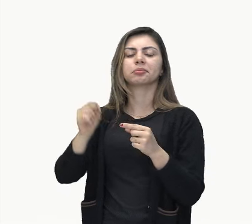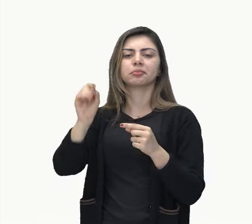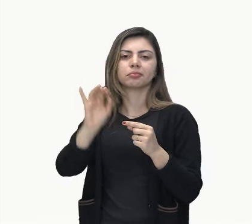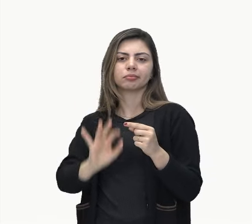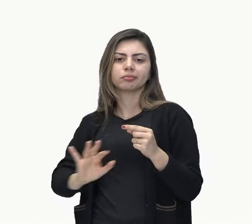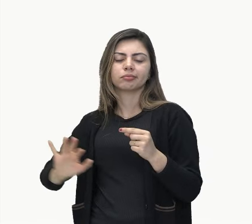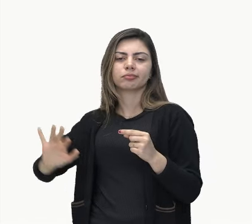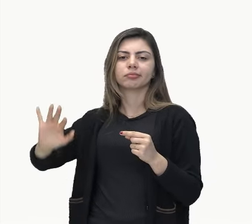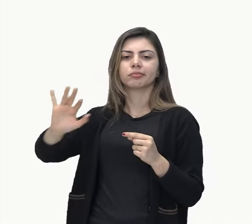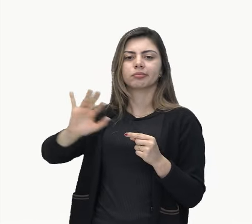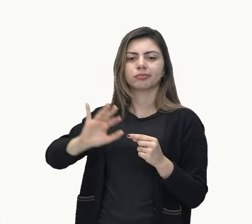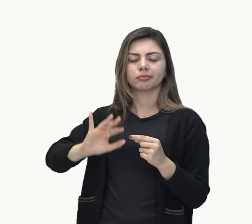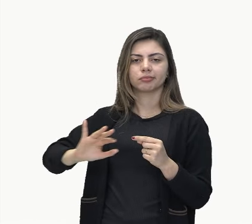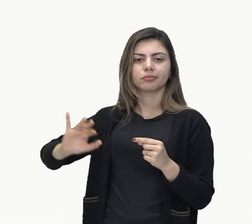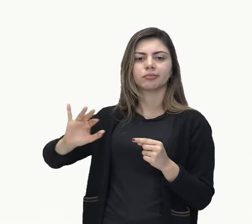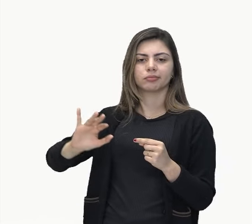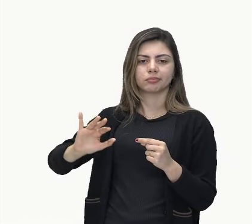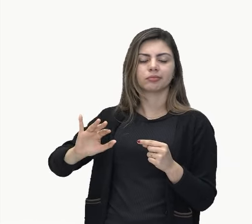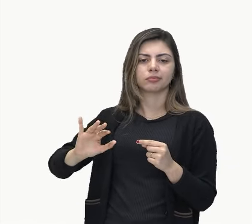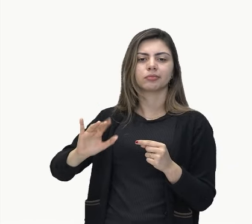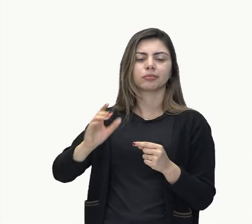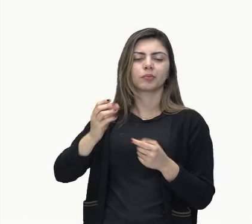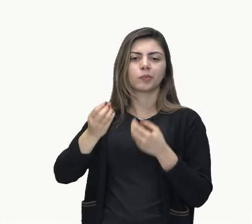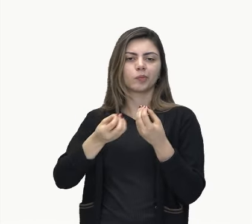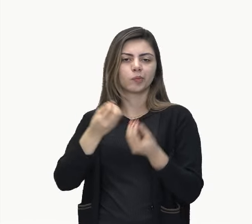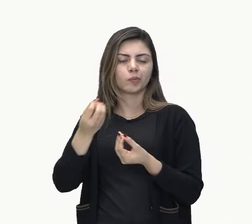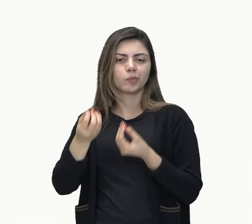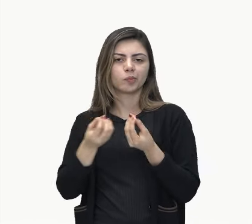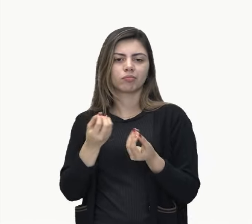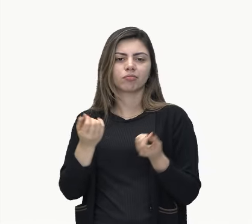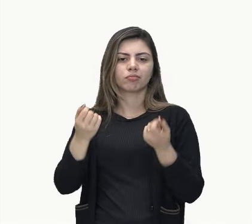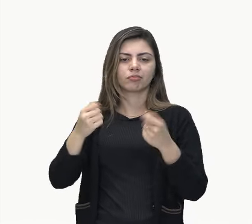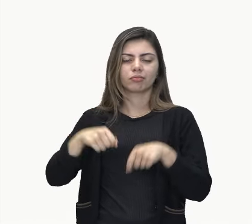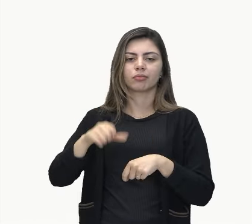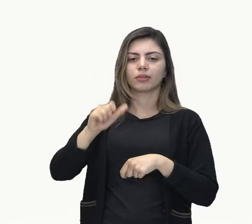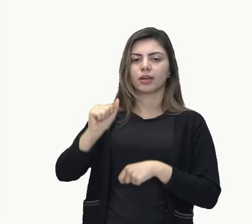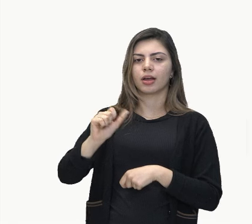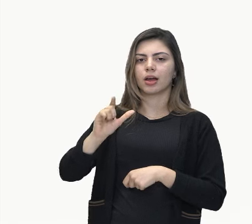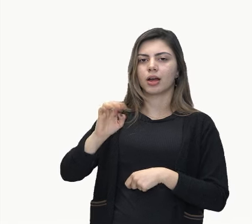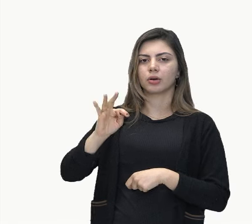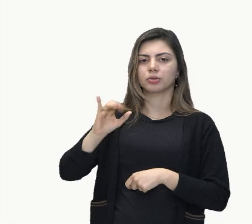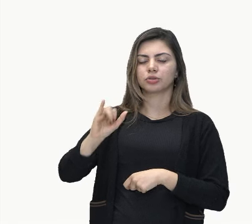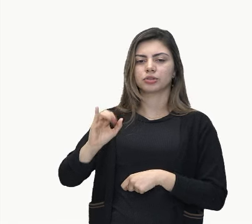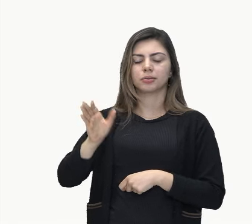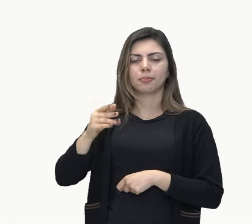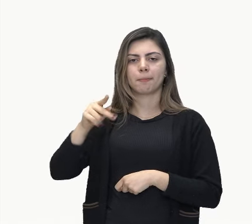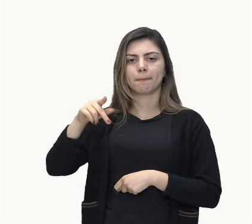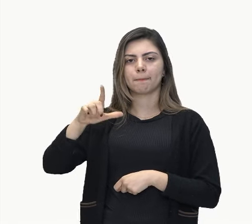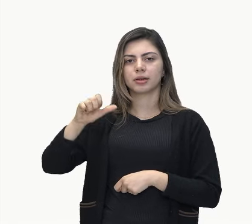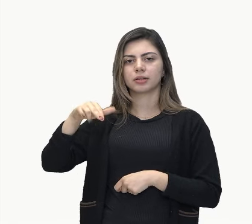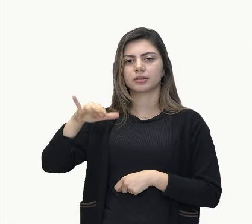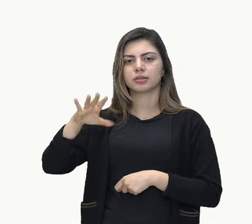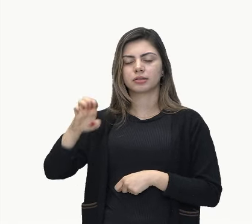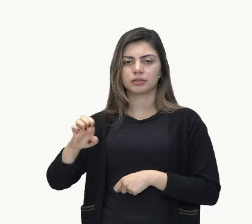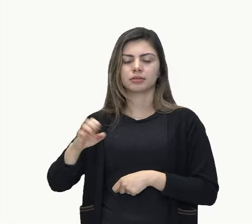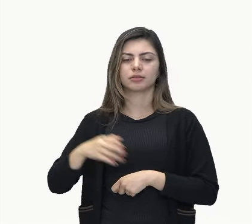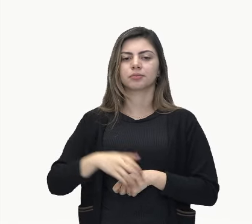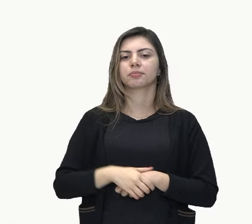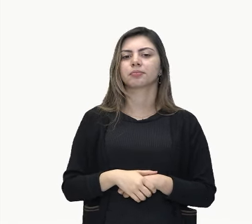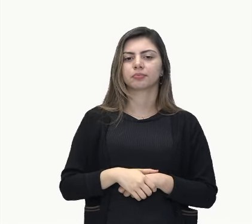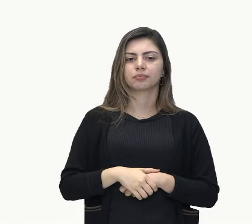de altiplanície, tá? Surgindo aí a altiplanície mexicana, que são áreas mais baixas,